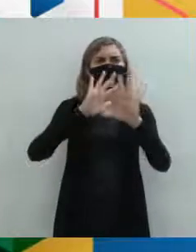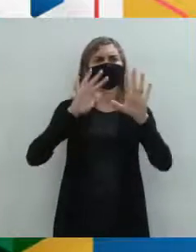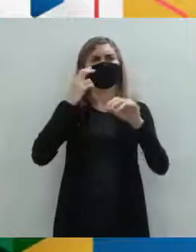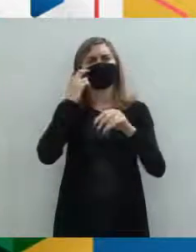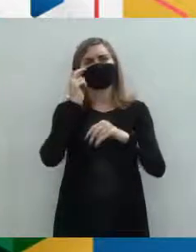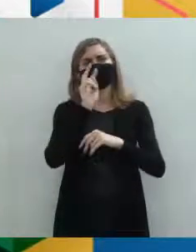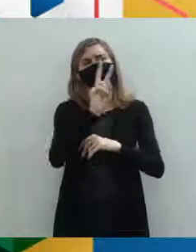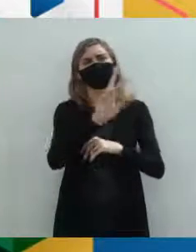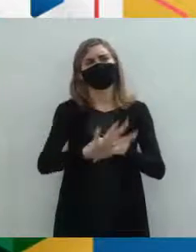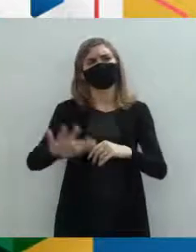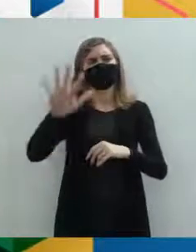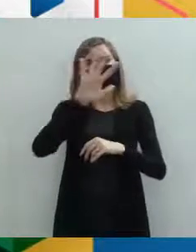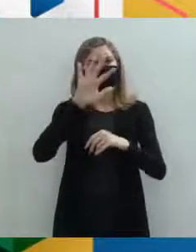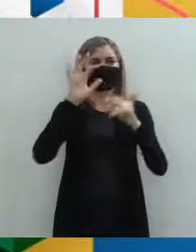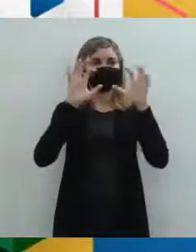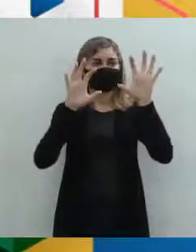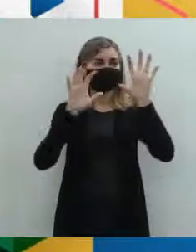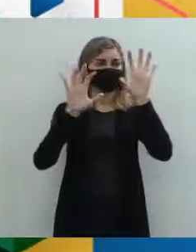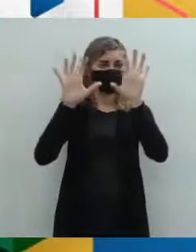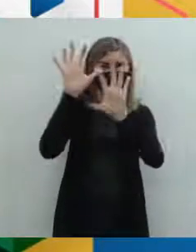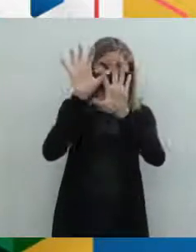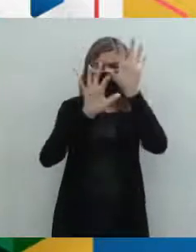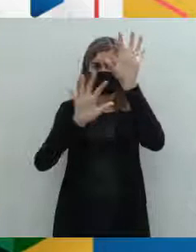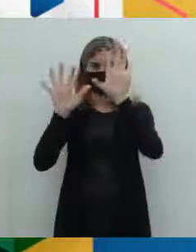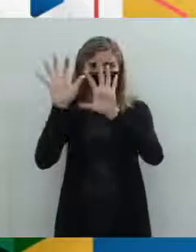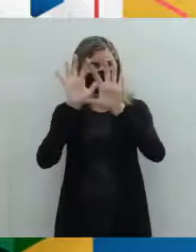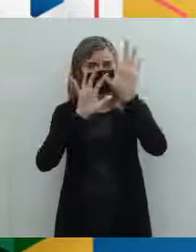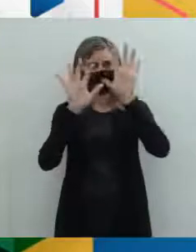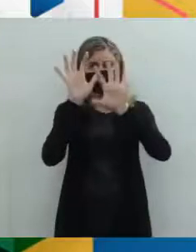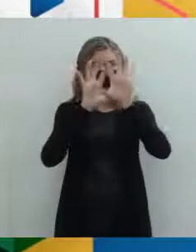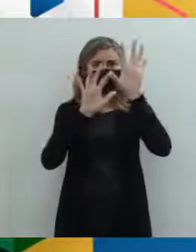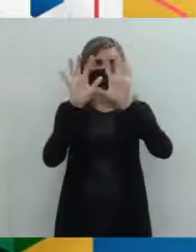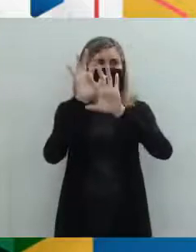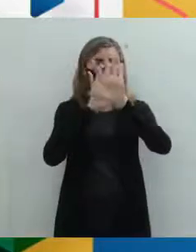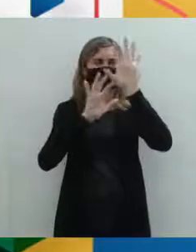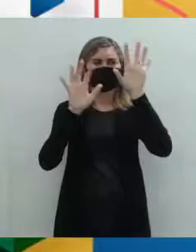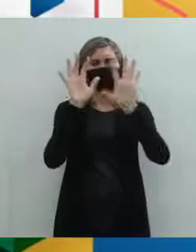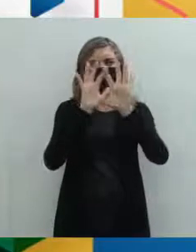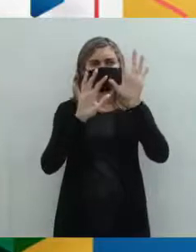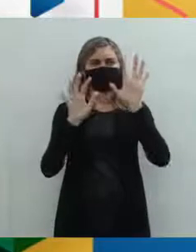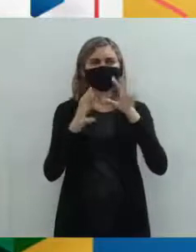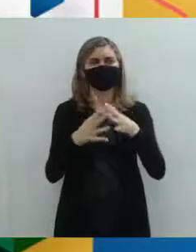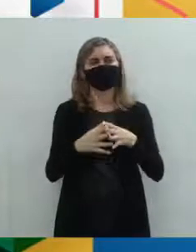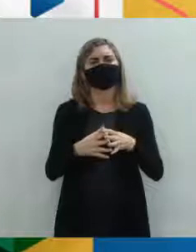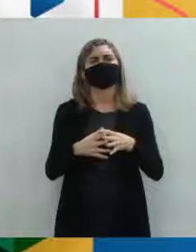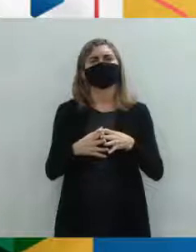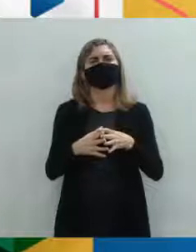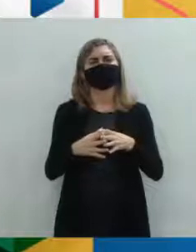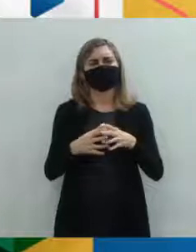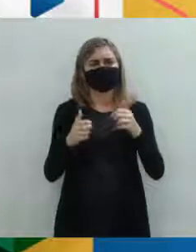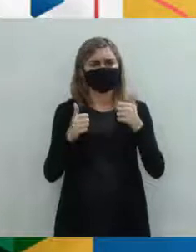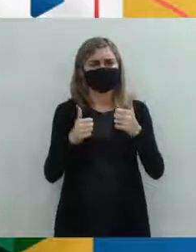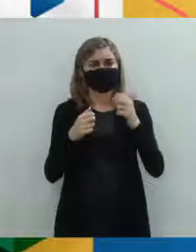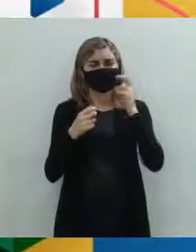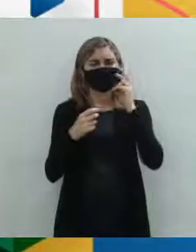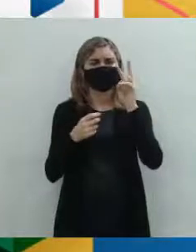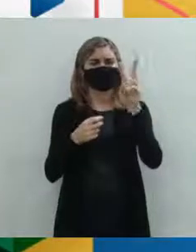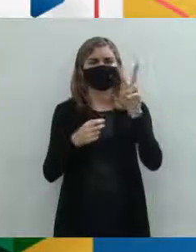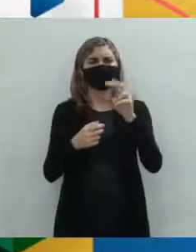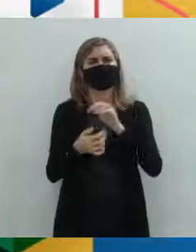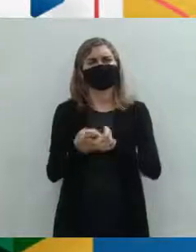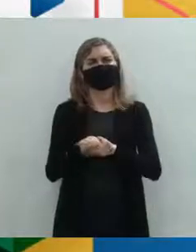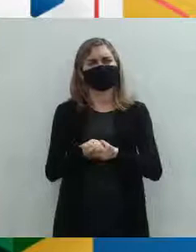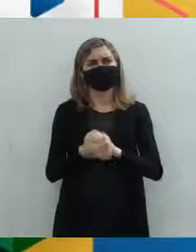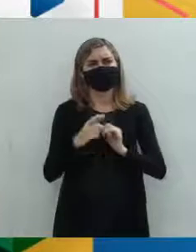olha para a obra, parece que está cintilando assim nos olhos. Não sei se vocês estão percebendo que está vibrando assim. Muito bem. E a